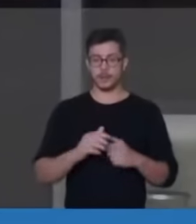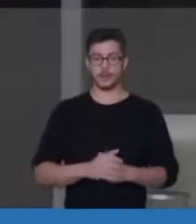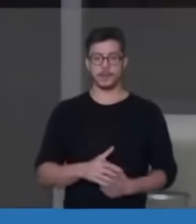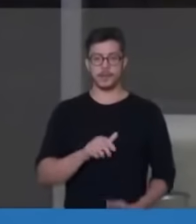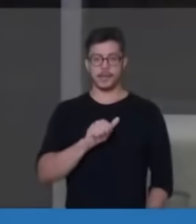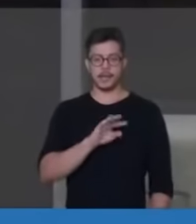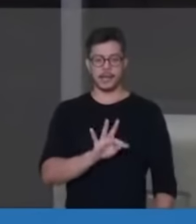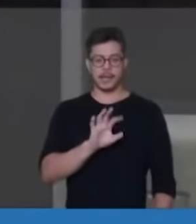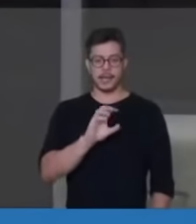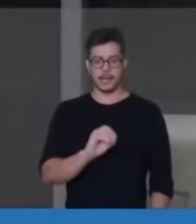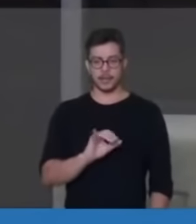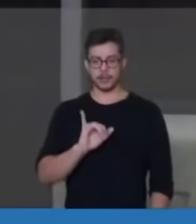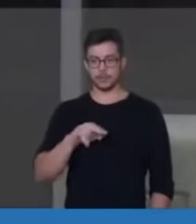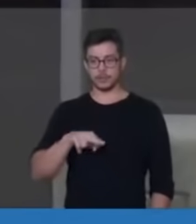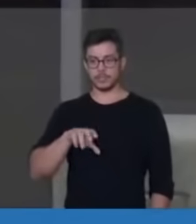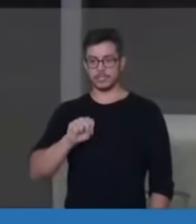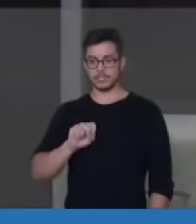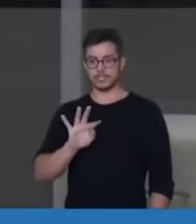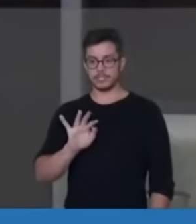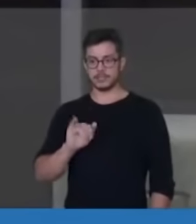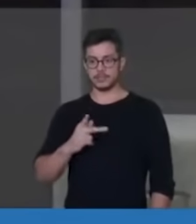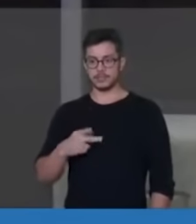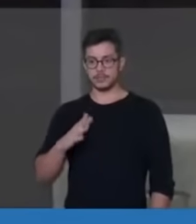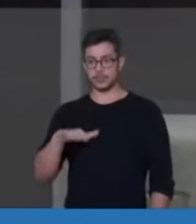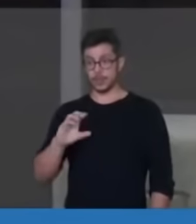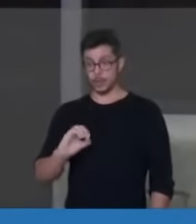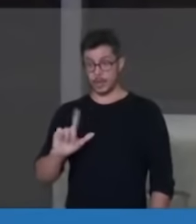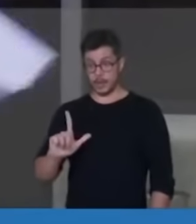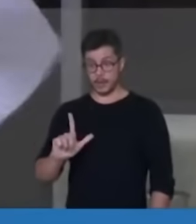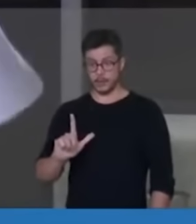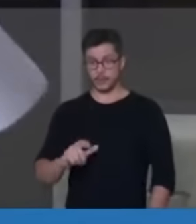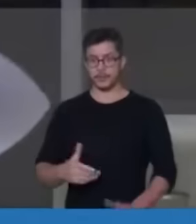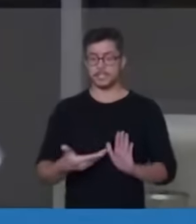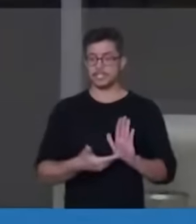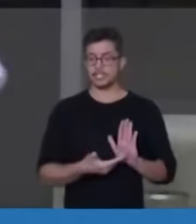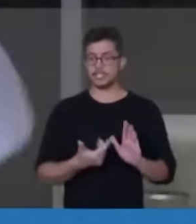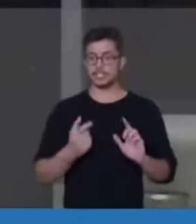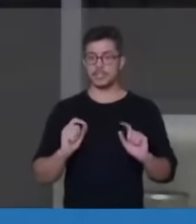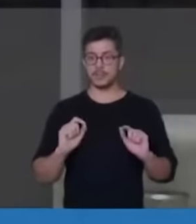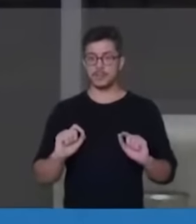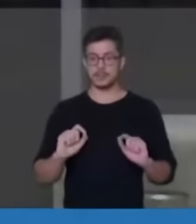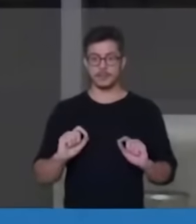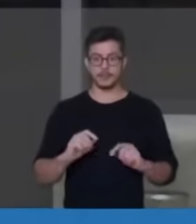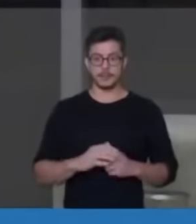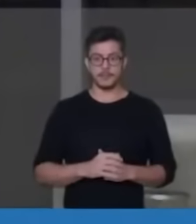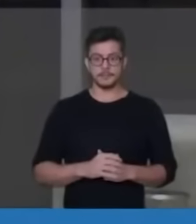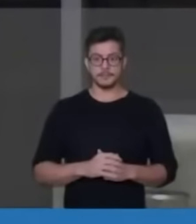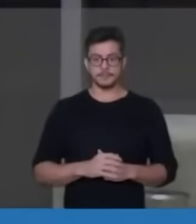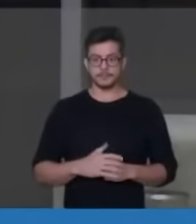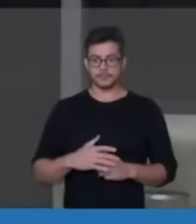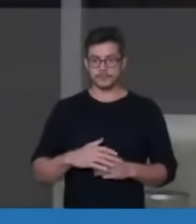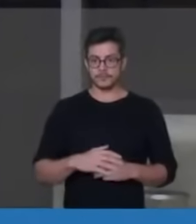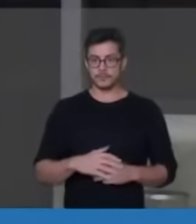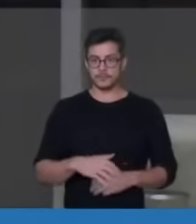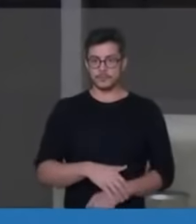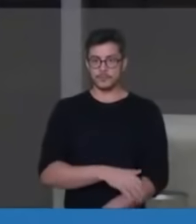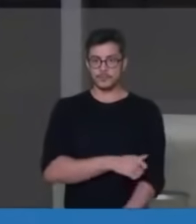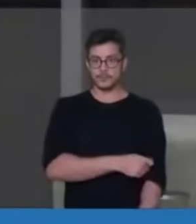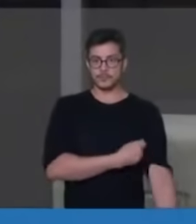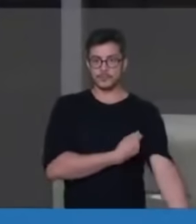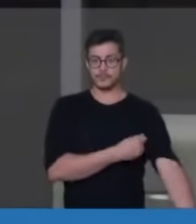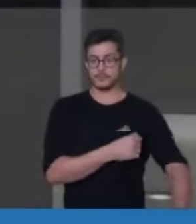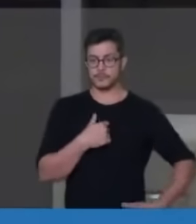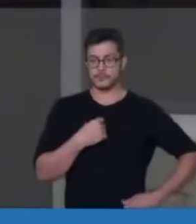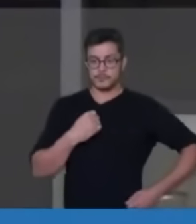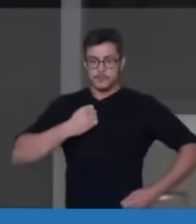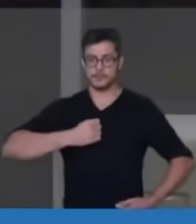simplesmente usurpava para a presidência da República todos os poderes dos outros poderes. Decretou